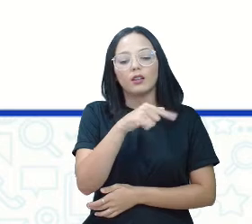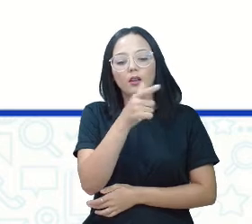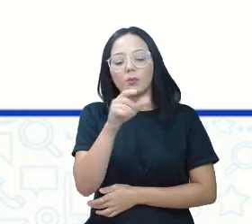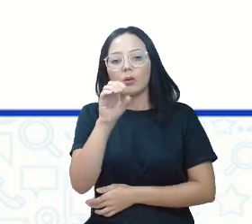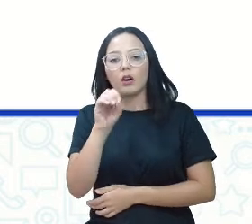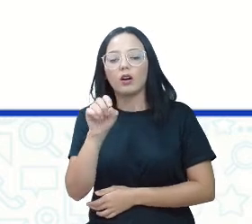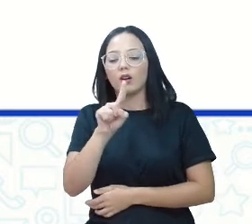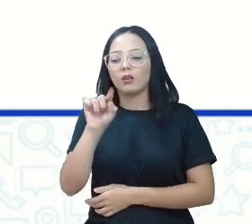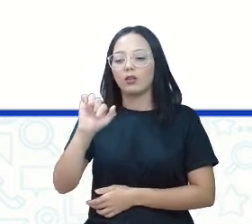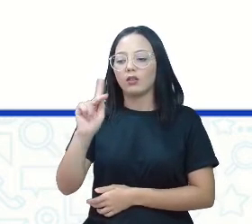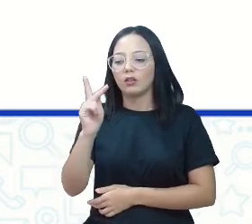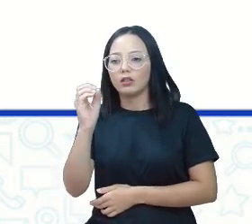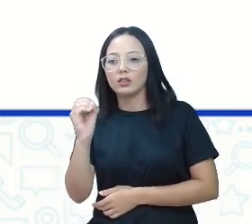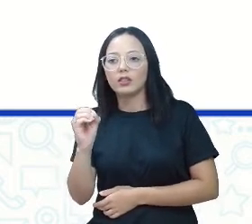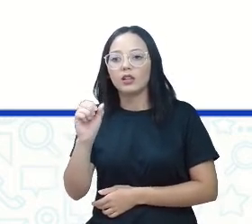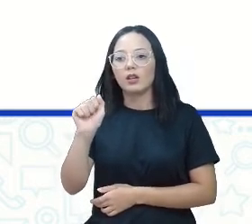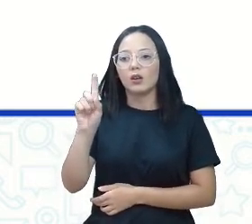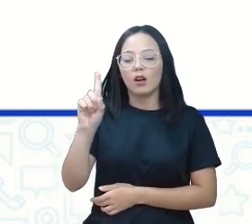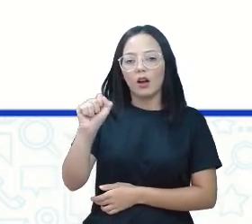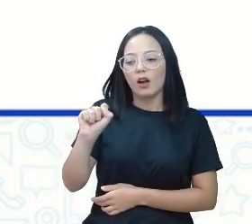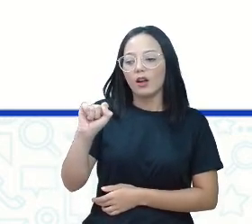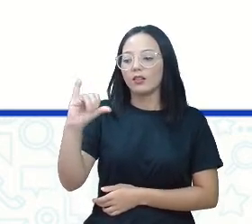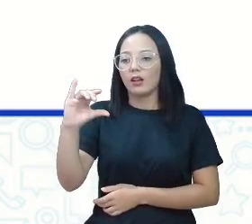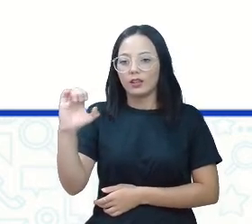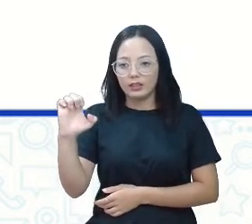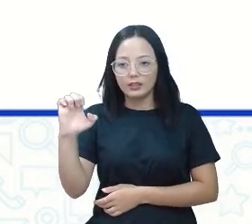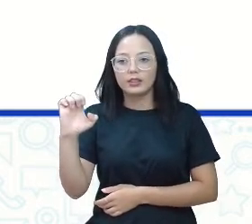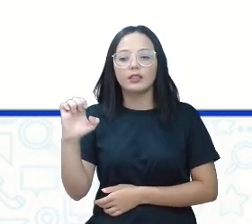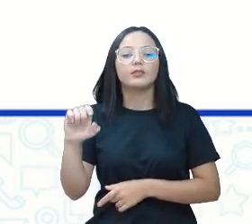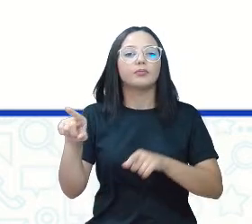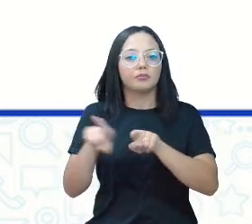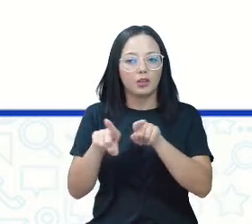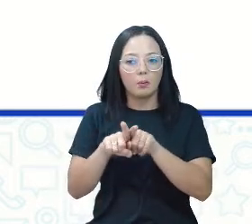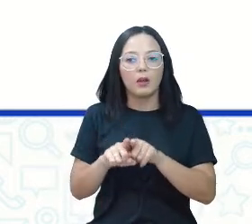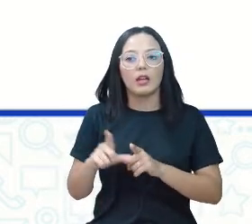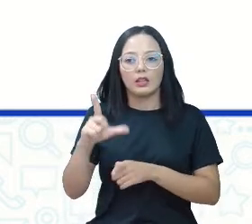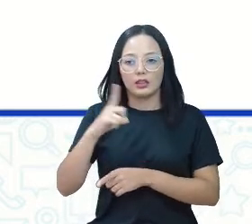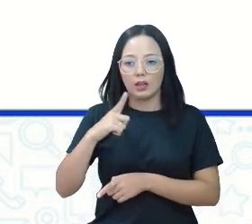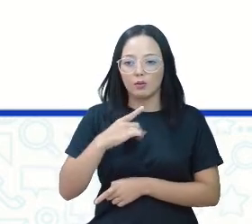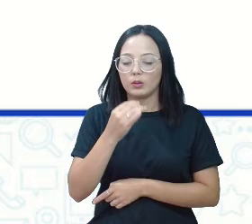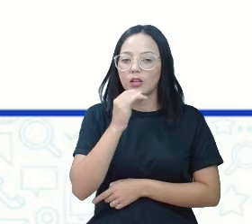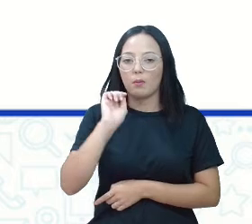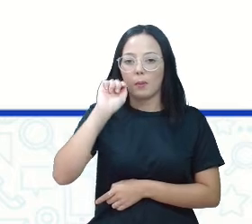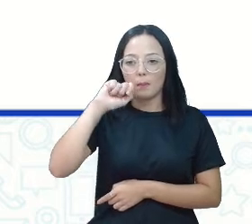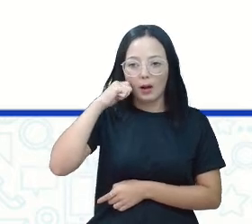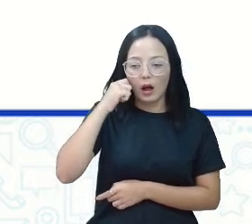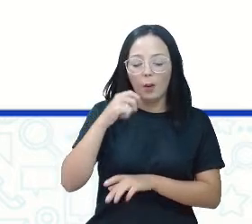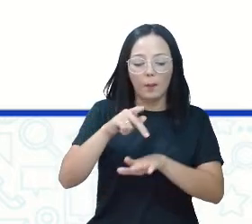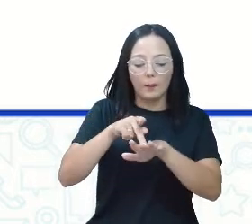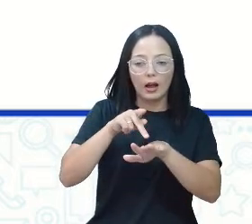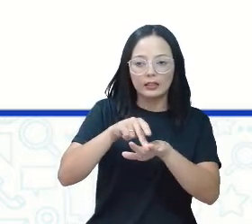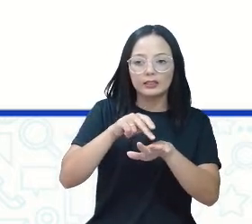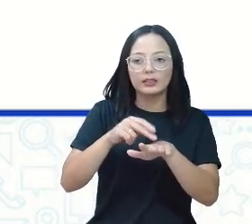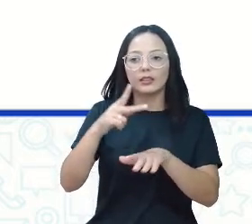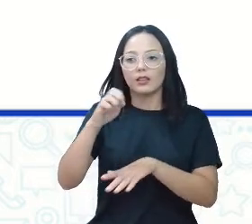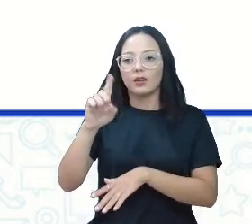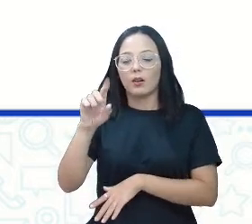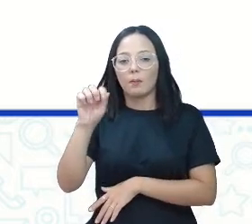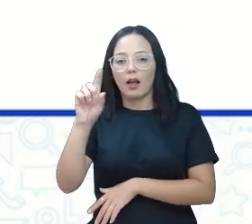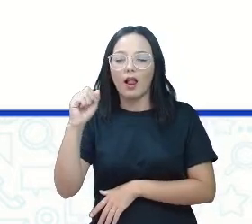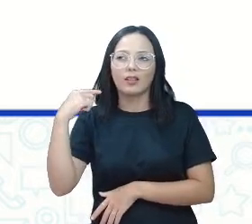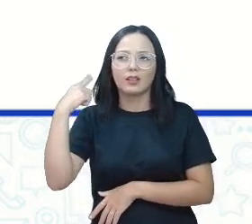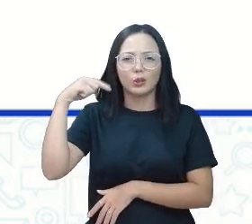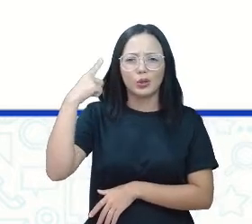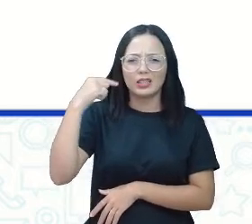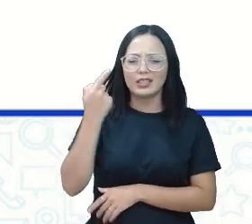zinho, ada, ice, como temos aqui no exemplo, pão, pezinho, pelada,